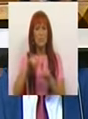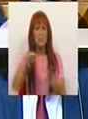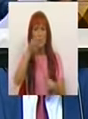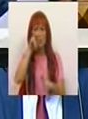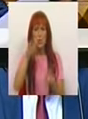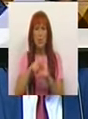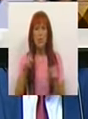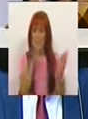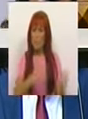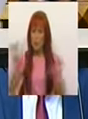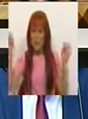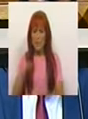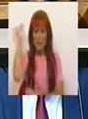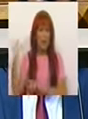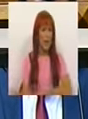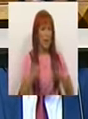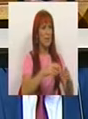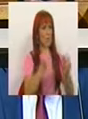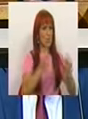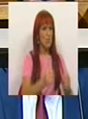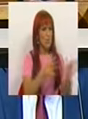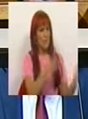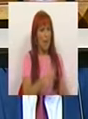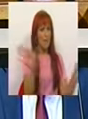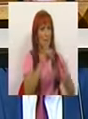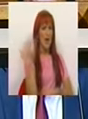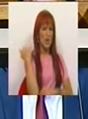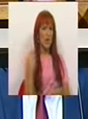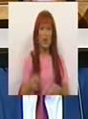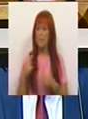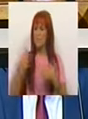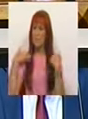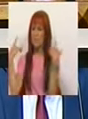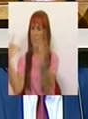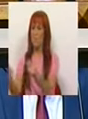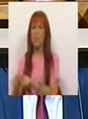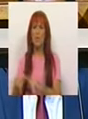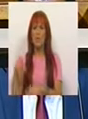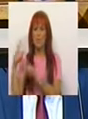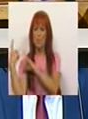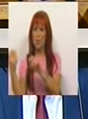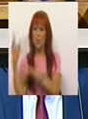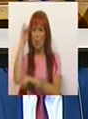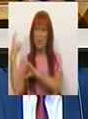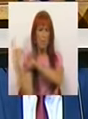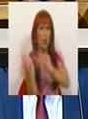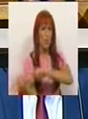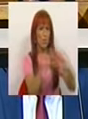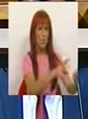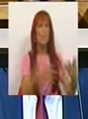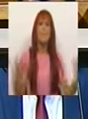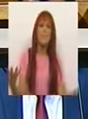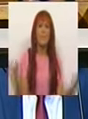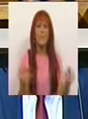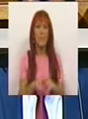menos produtivas do interior para terras mais produtivas do litoral, motivando o abandono dessas terras e desertificando o interior. São